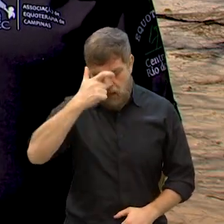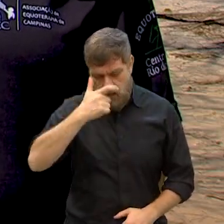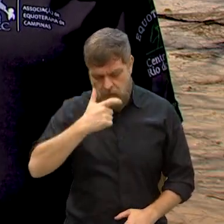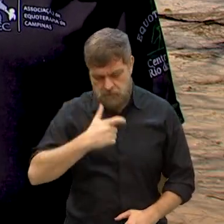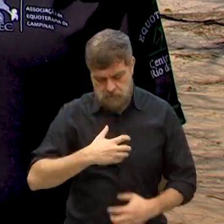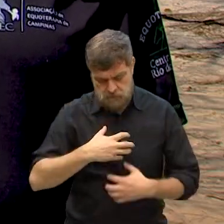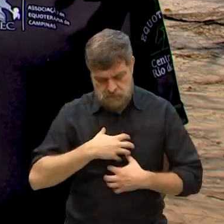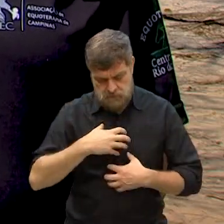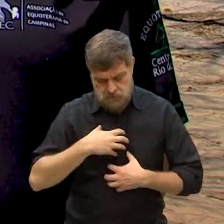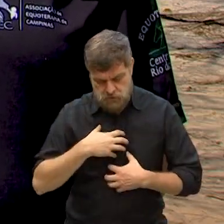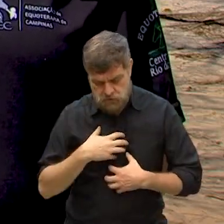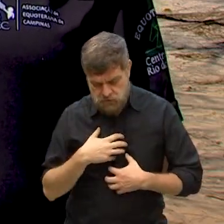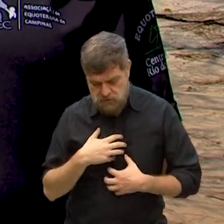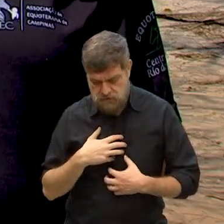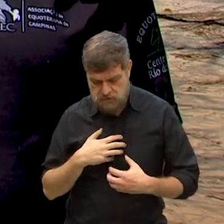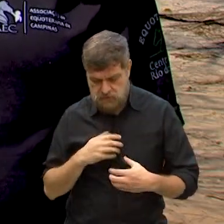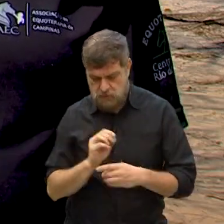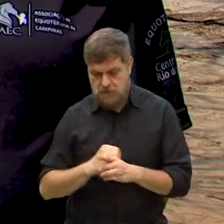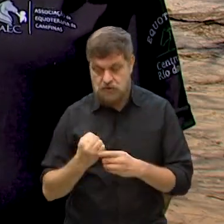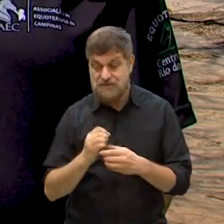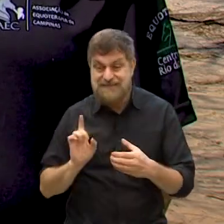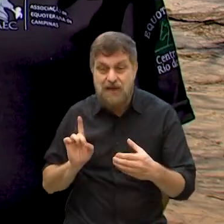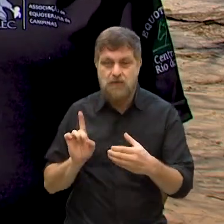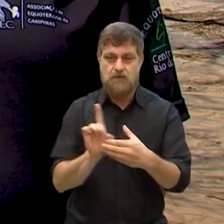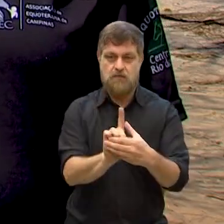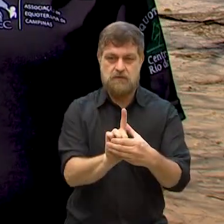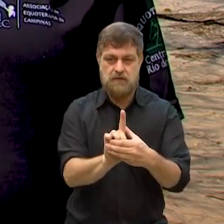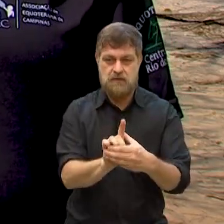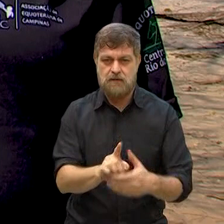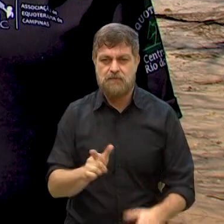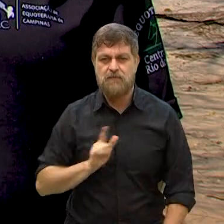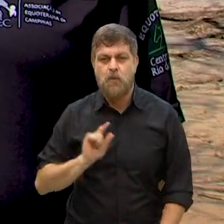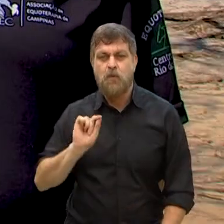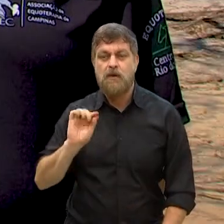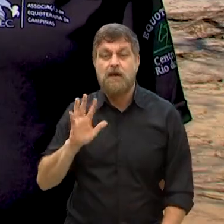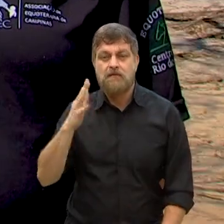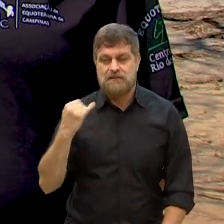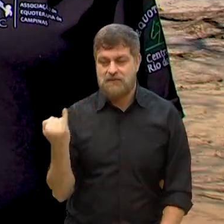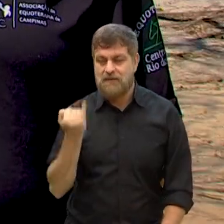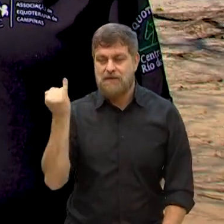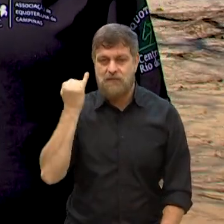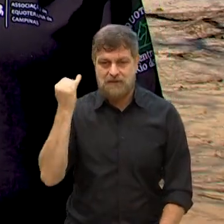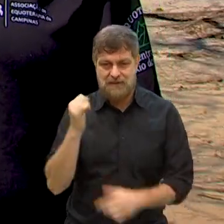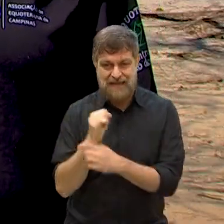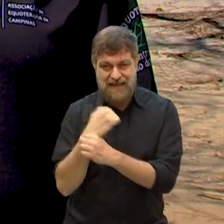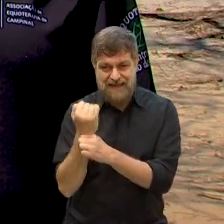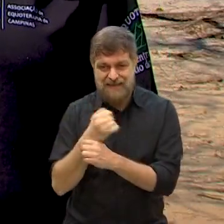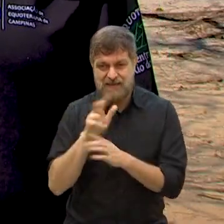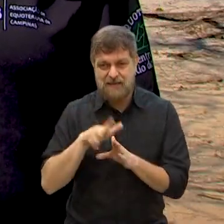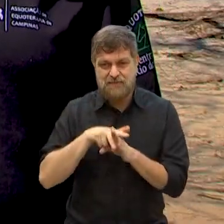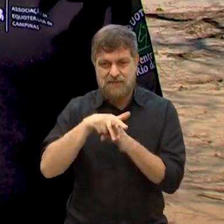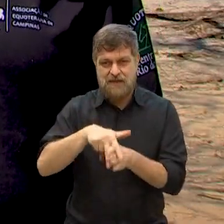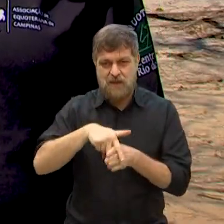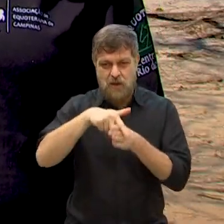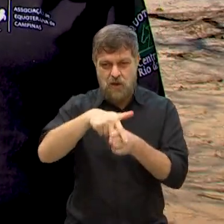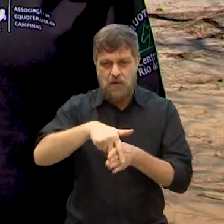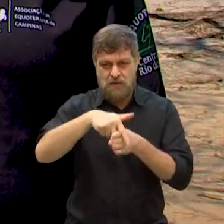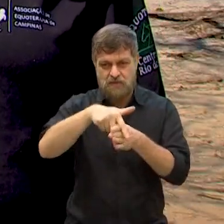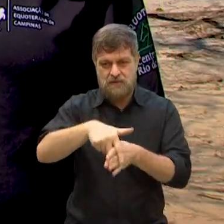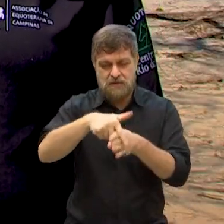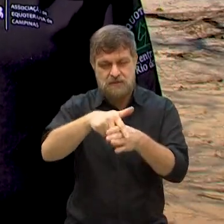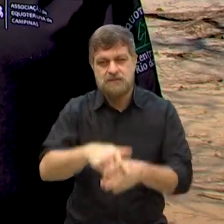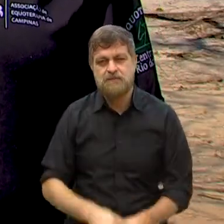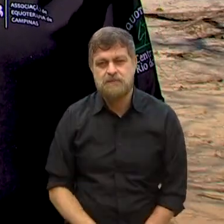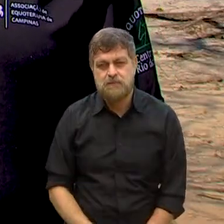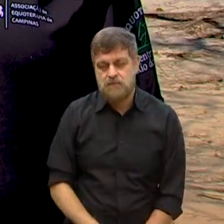de trazer a pessoa de novo uma inserção social. Um fator importante na ecoterapia, ela é